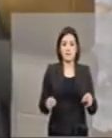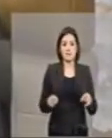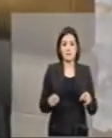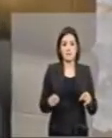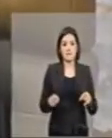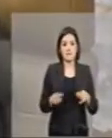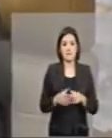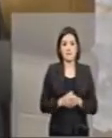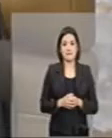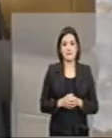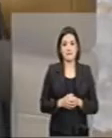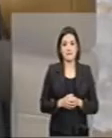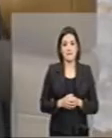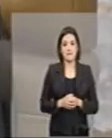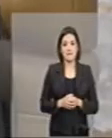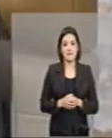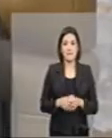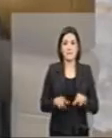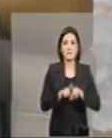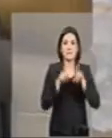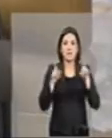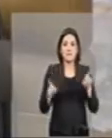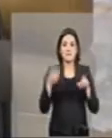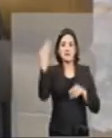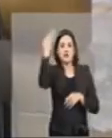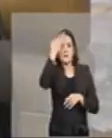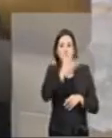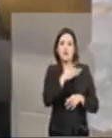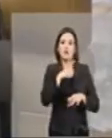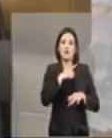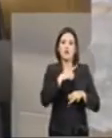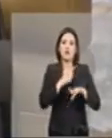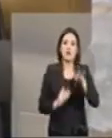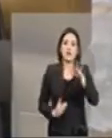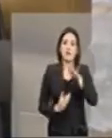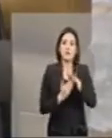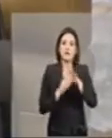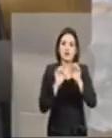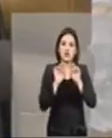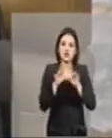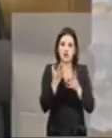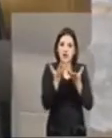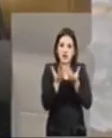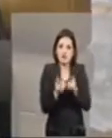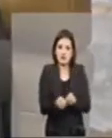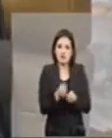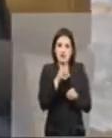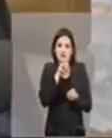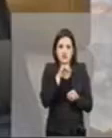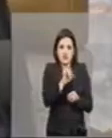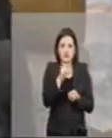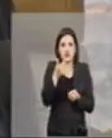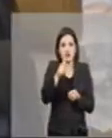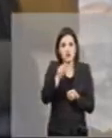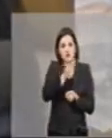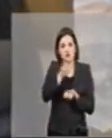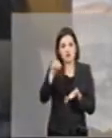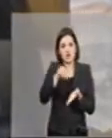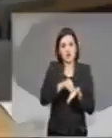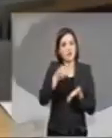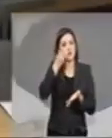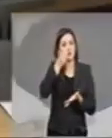é evidentemente limitada às circunstâncias que aqui já foram expostas em relação à prerrogativa da